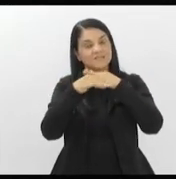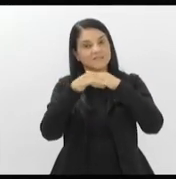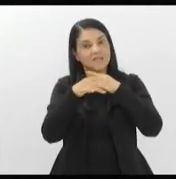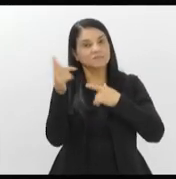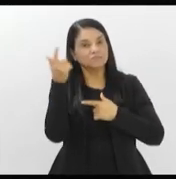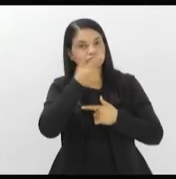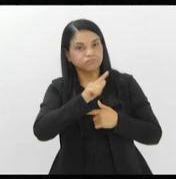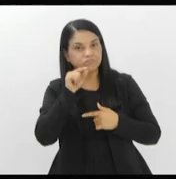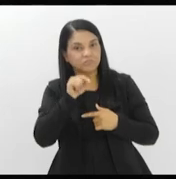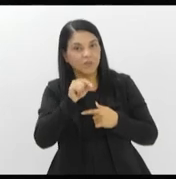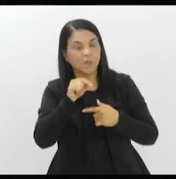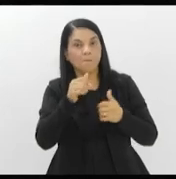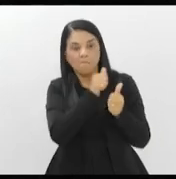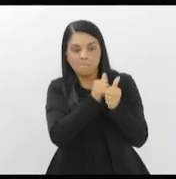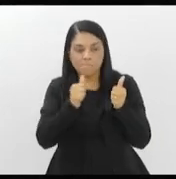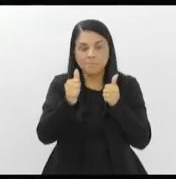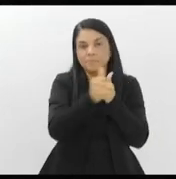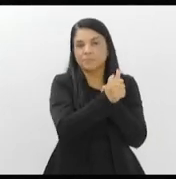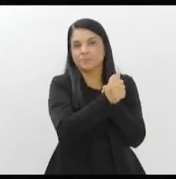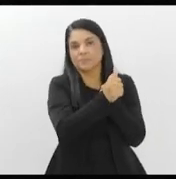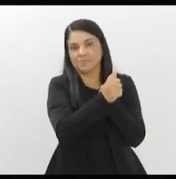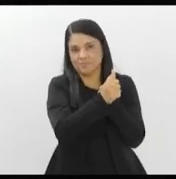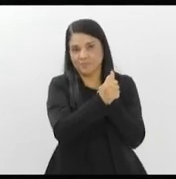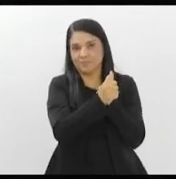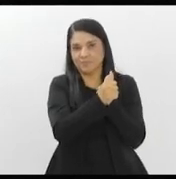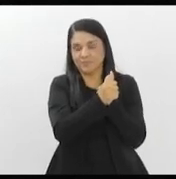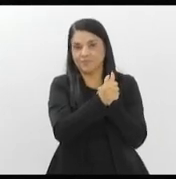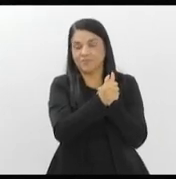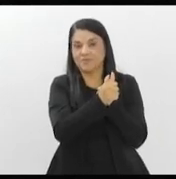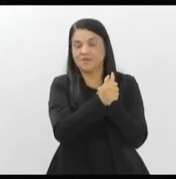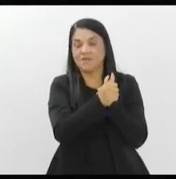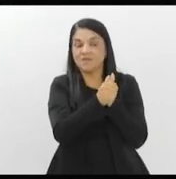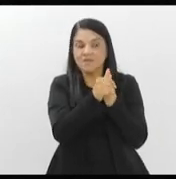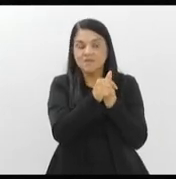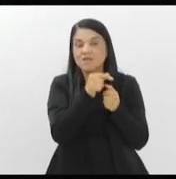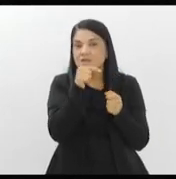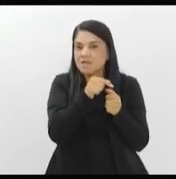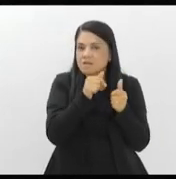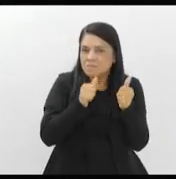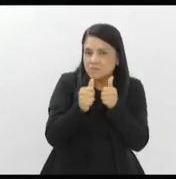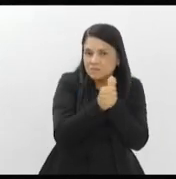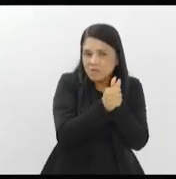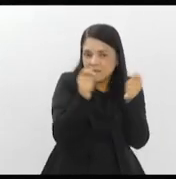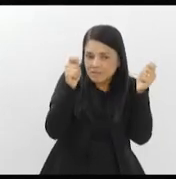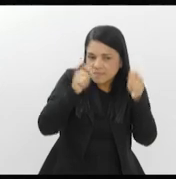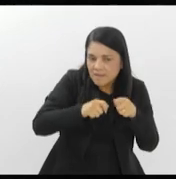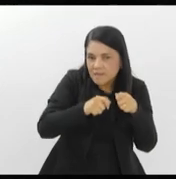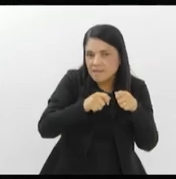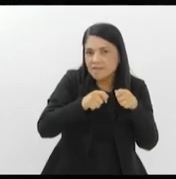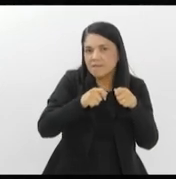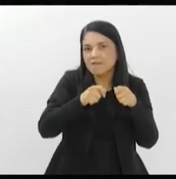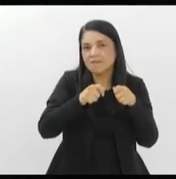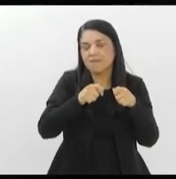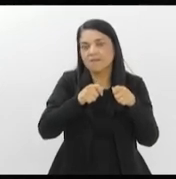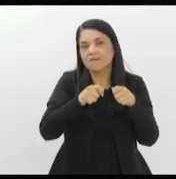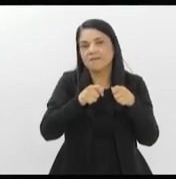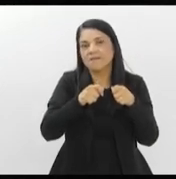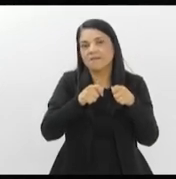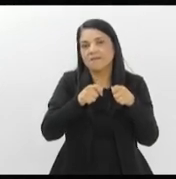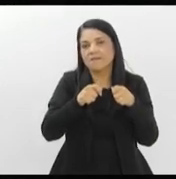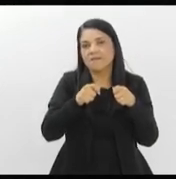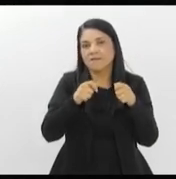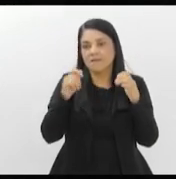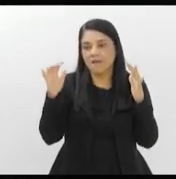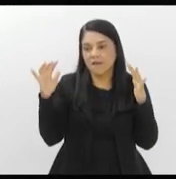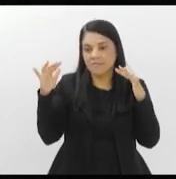um protagonismo e que esse protagonismo tenha a capacidade de atrair eventos